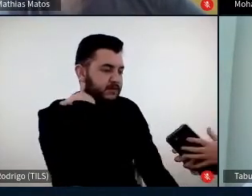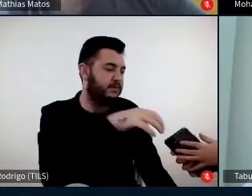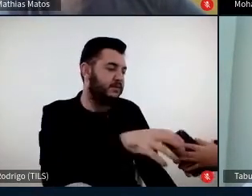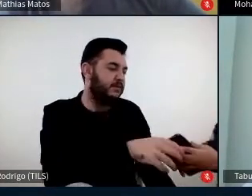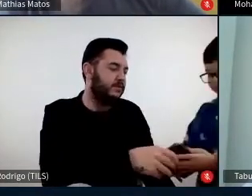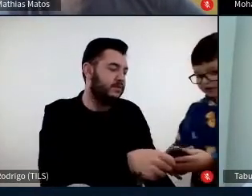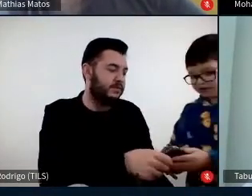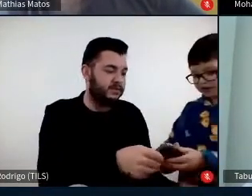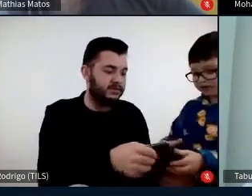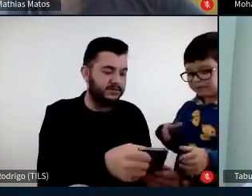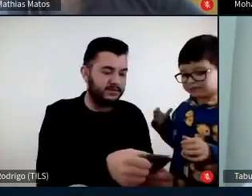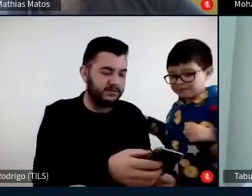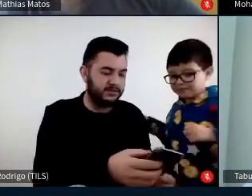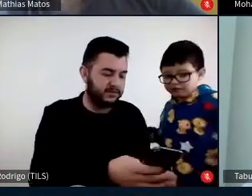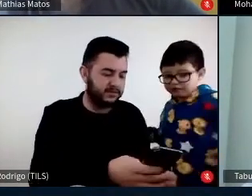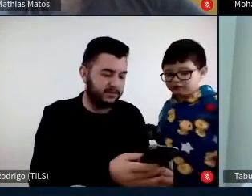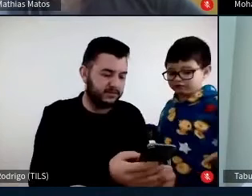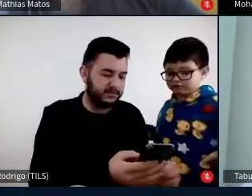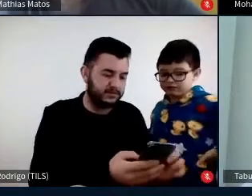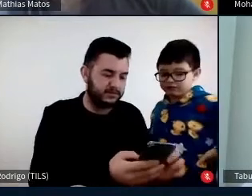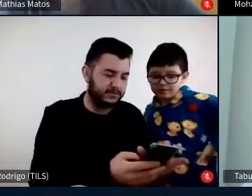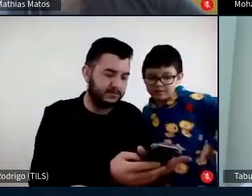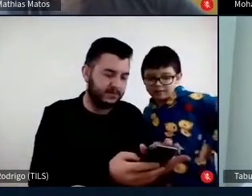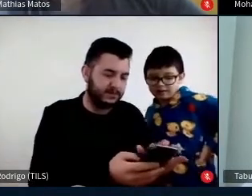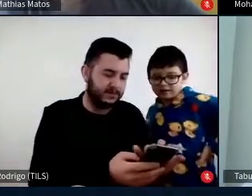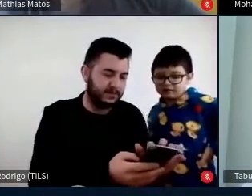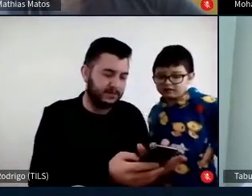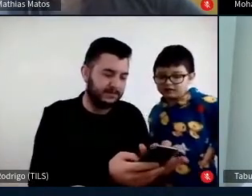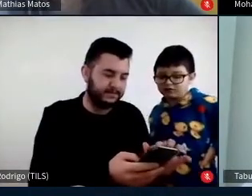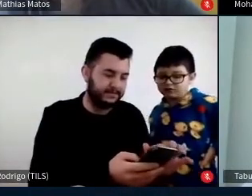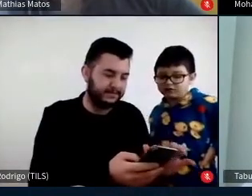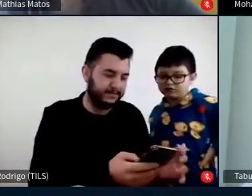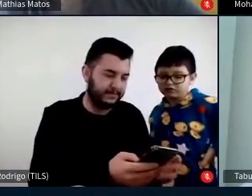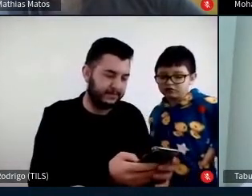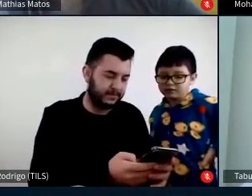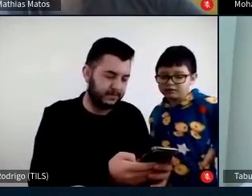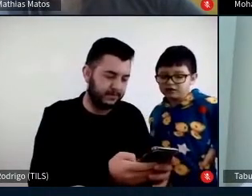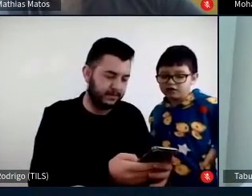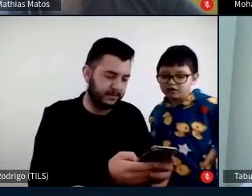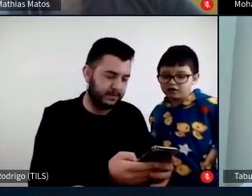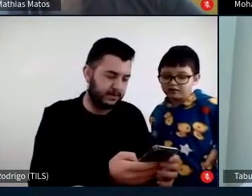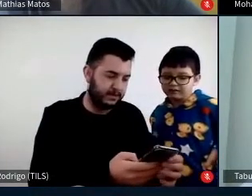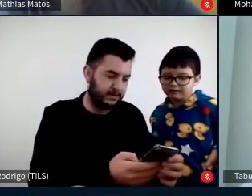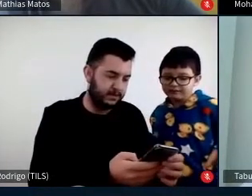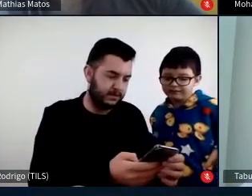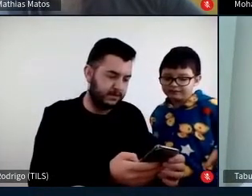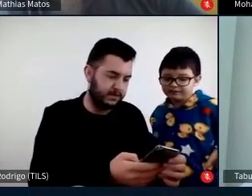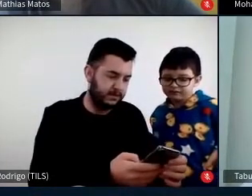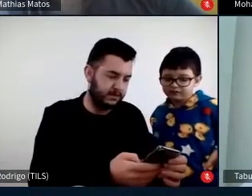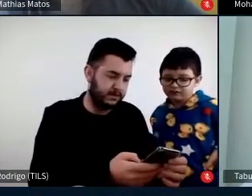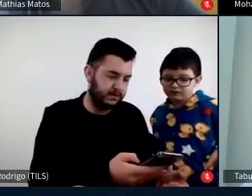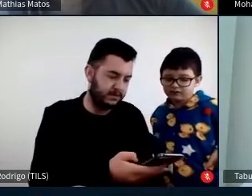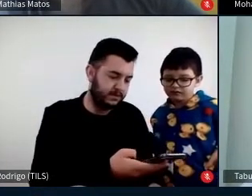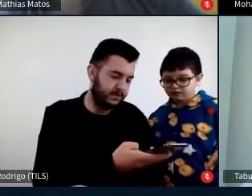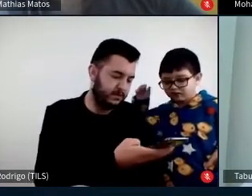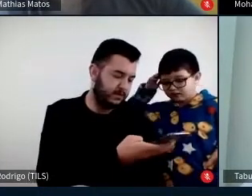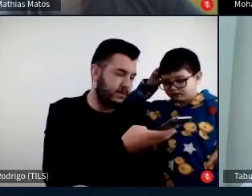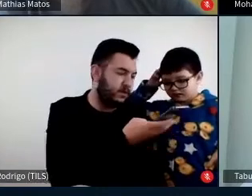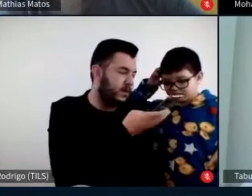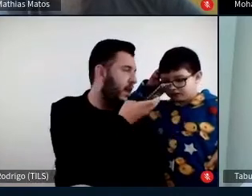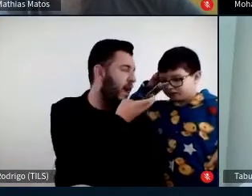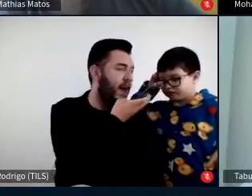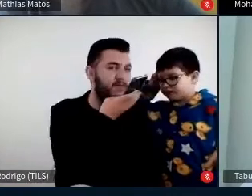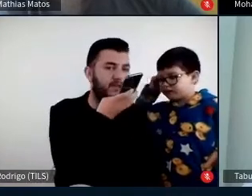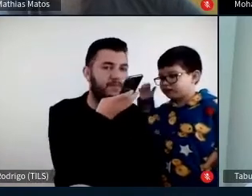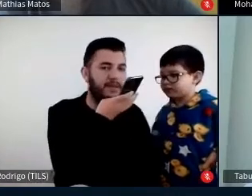Então, eu é que agradeço. Eu falei, essa é minha contribuição de agradecimento. Ai, por você, por ter me ajudado